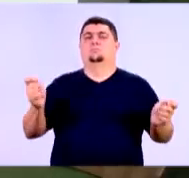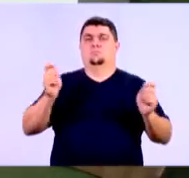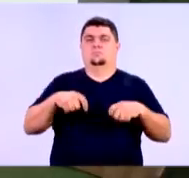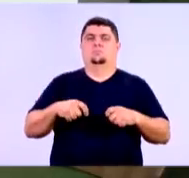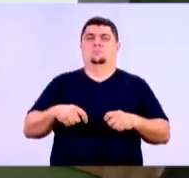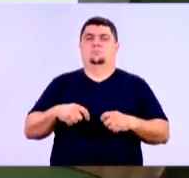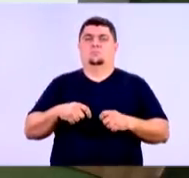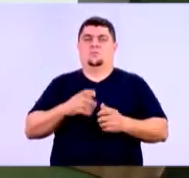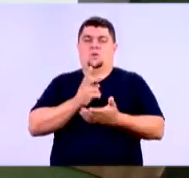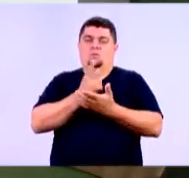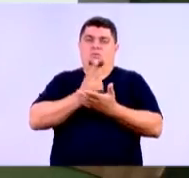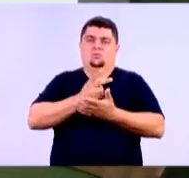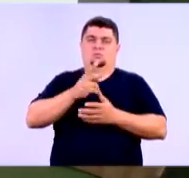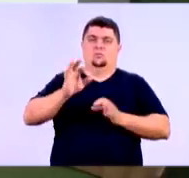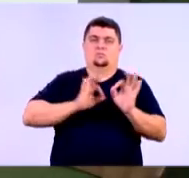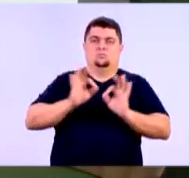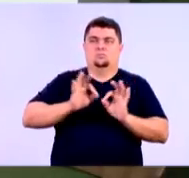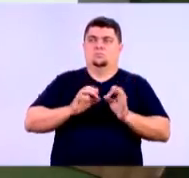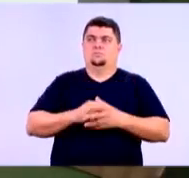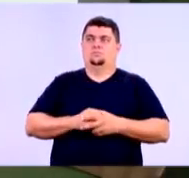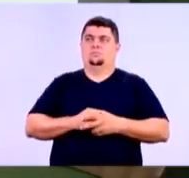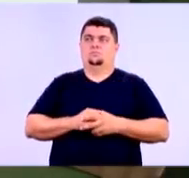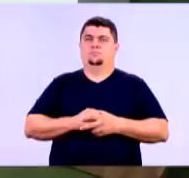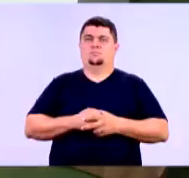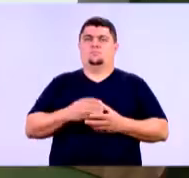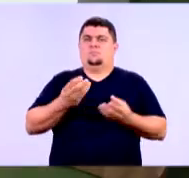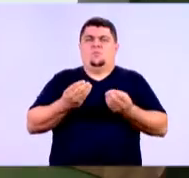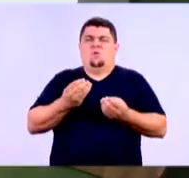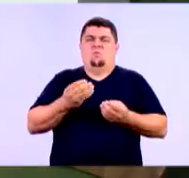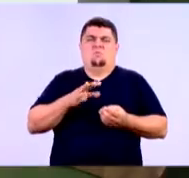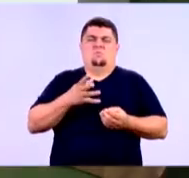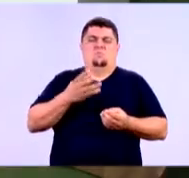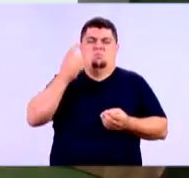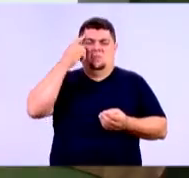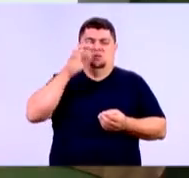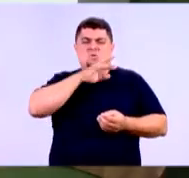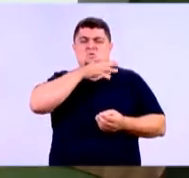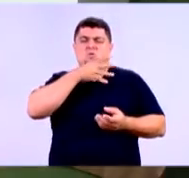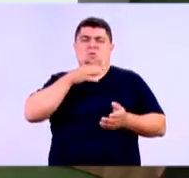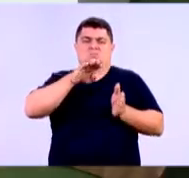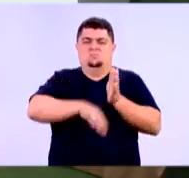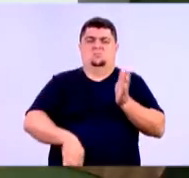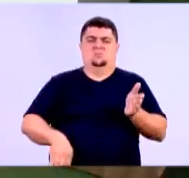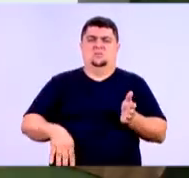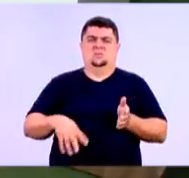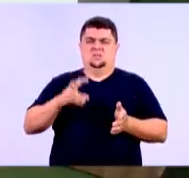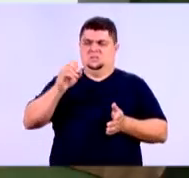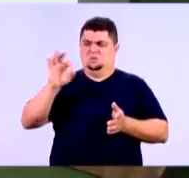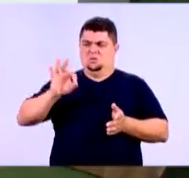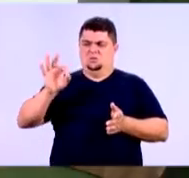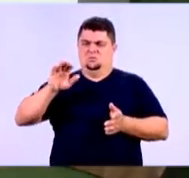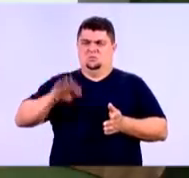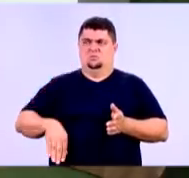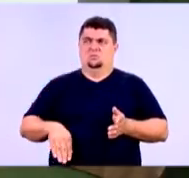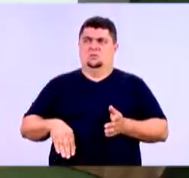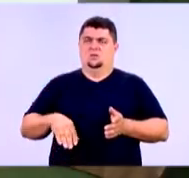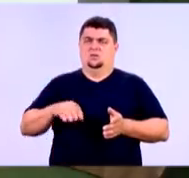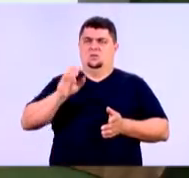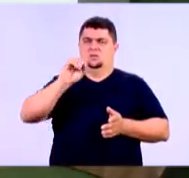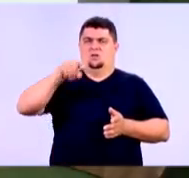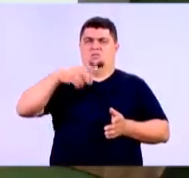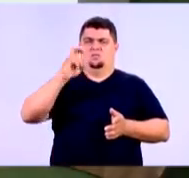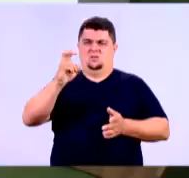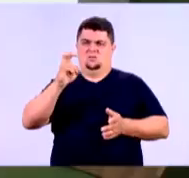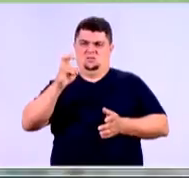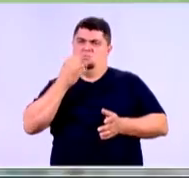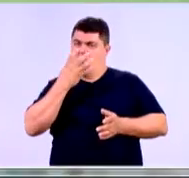continuar funcionando. Né? Quando que a gente acharia ruim uma liquidez seca? Quando ela estivesse abaixo de uns 50%? Se a gente encontrasse aqui 0,5,